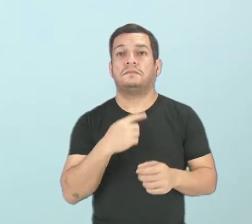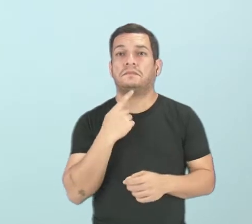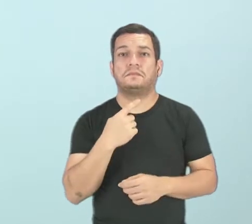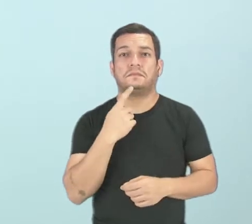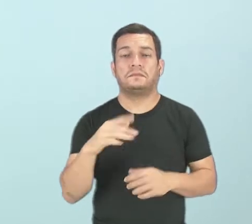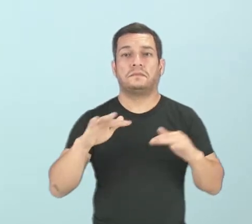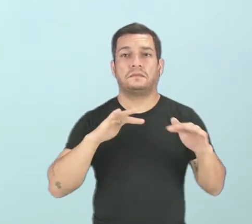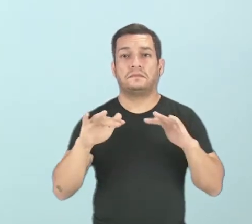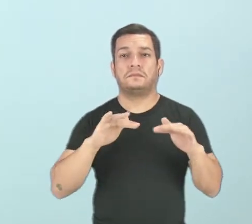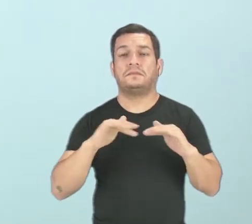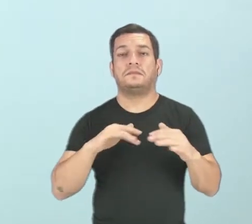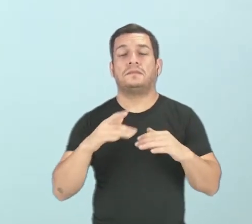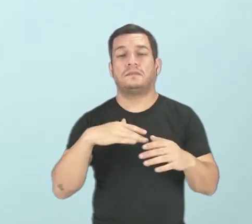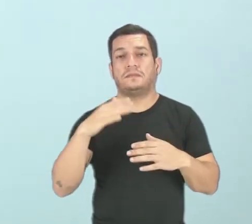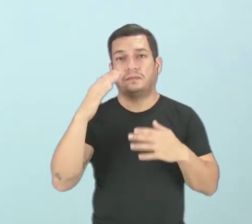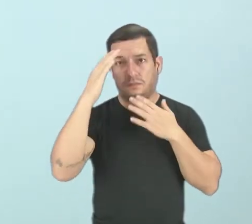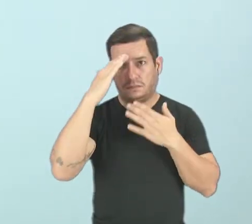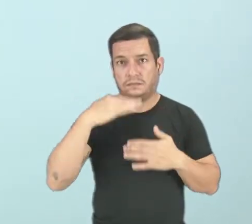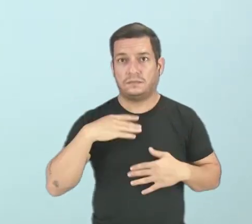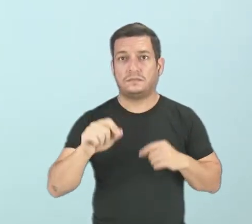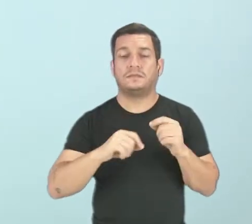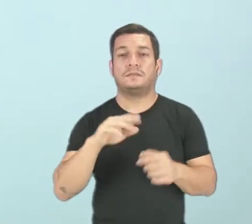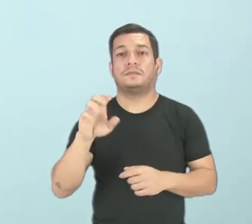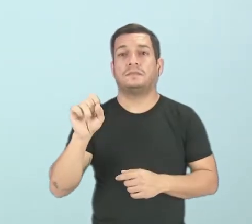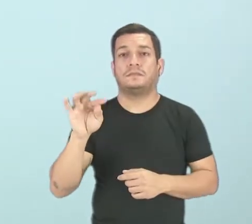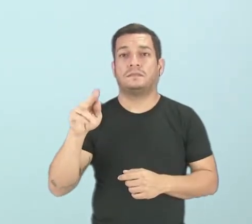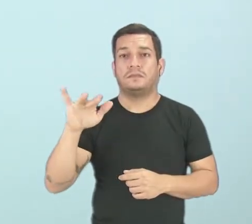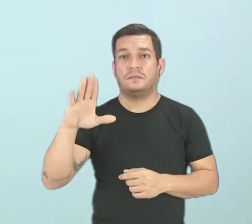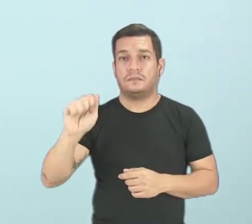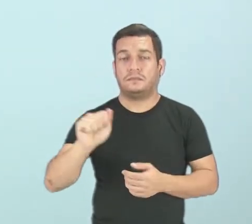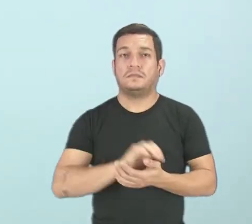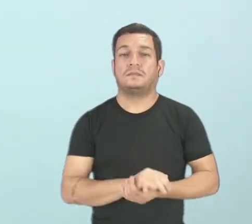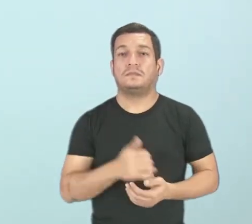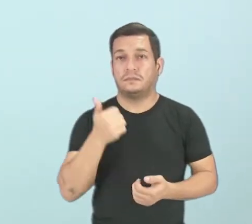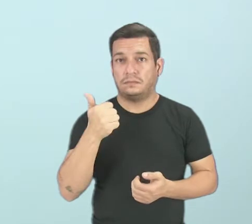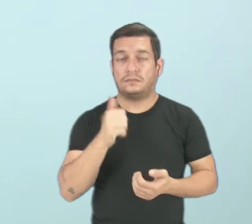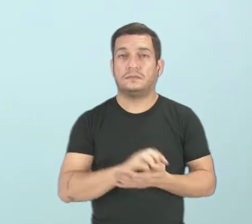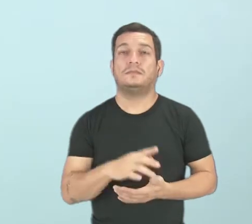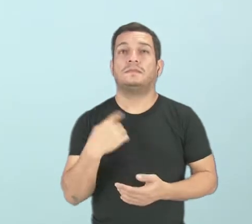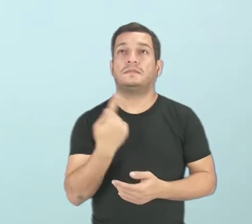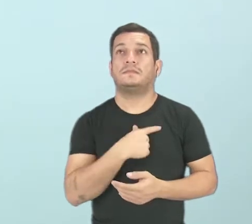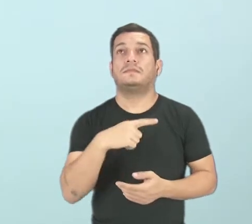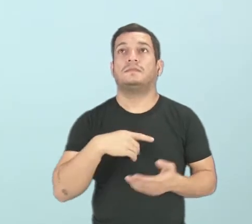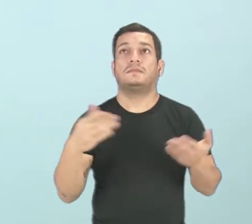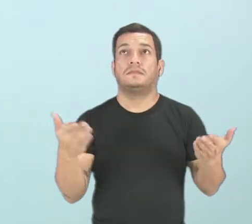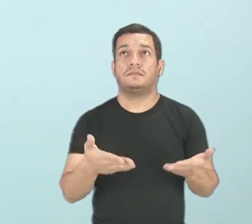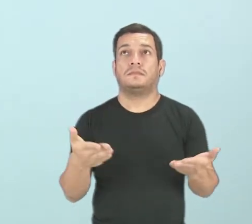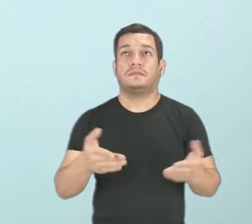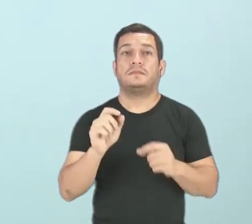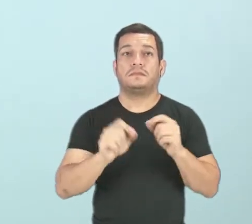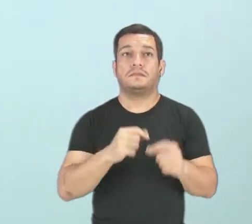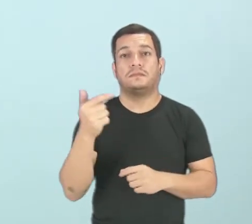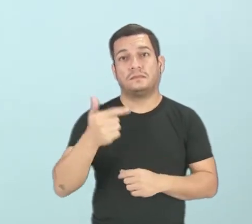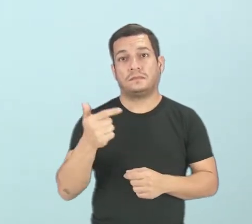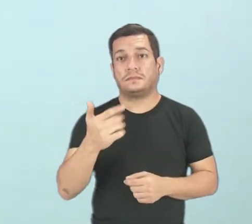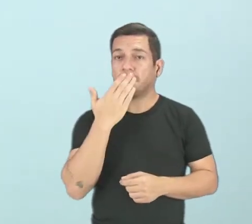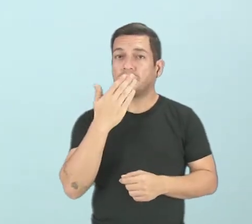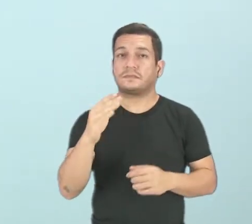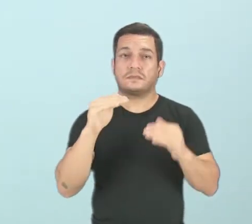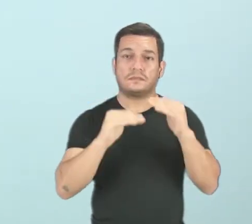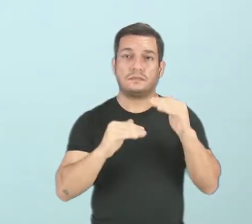de movimento, o corpo está em condição estática. Tudo bem? E nós temos agora, então, o segundo tipo